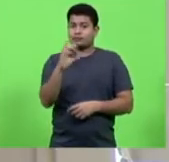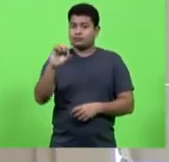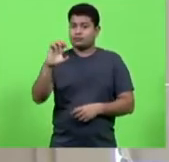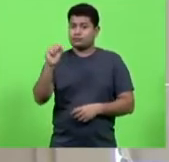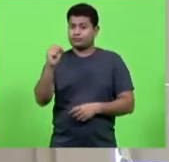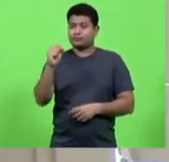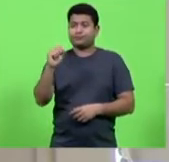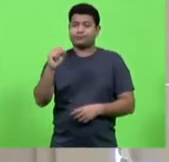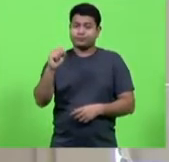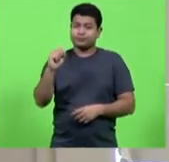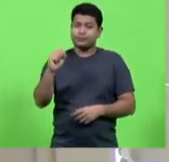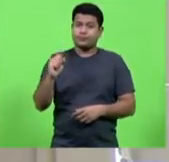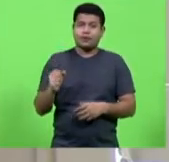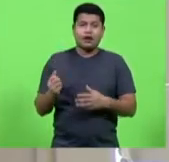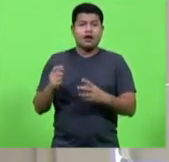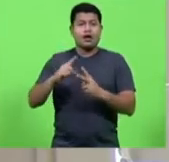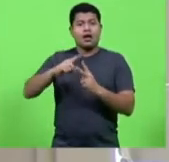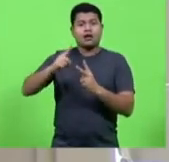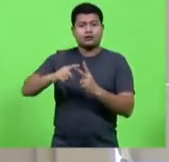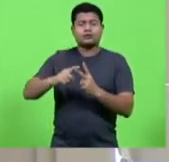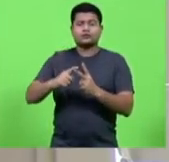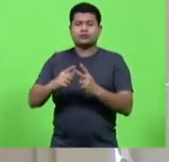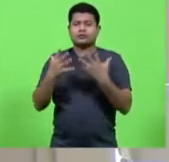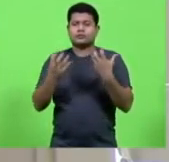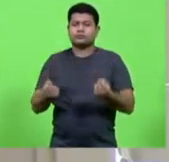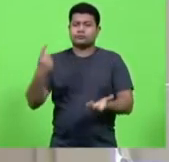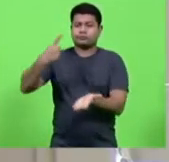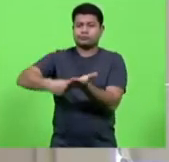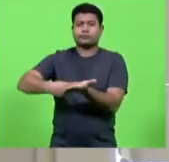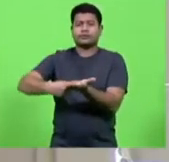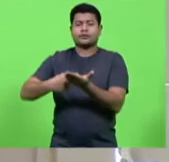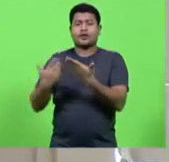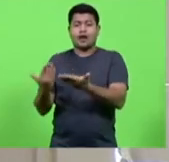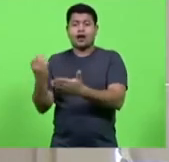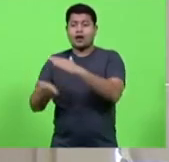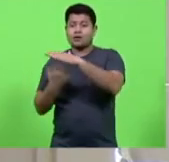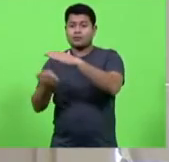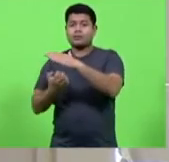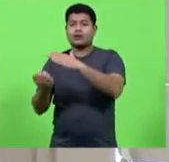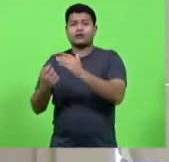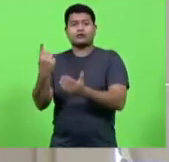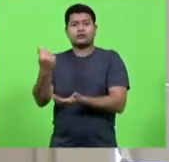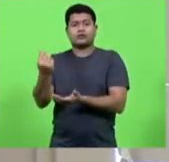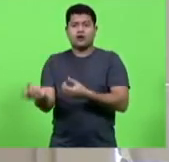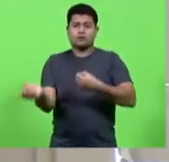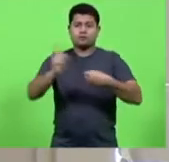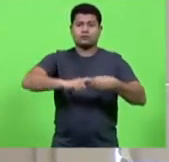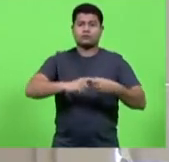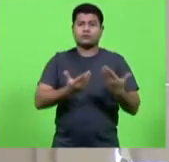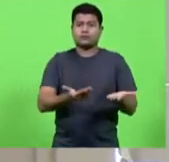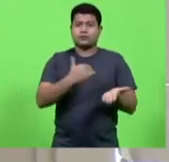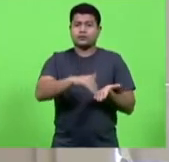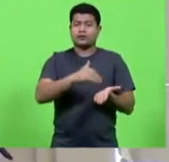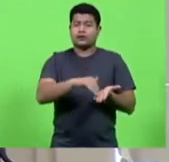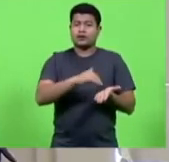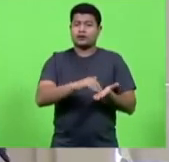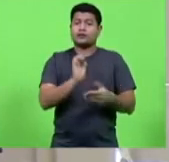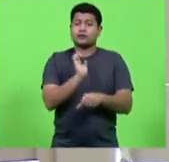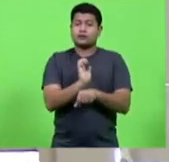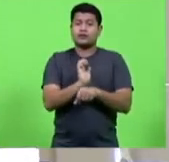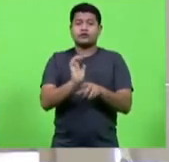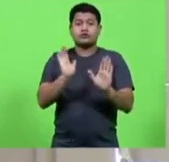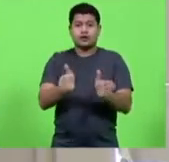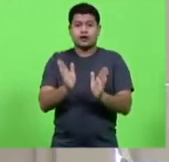que as partes entraram num consenso e a empresa fará a devolução dos recursos pagos a mais, já nos